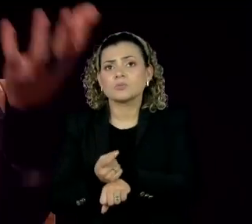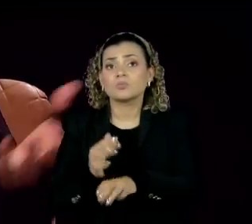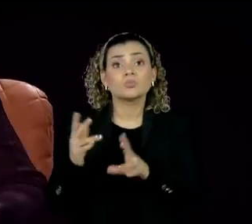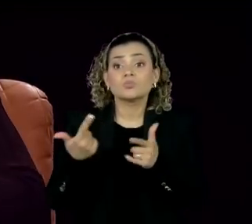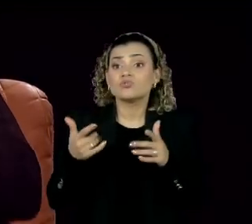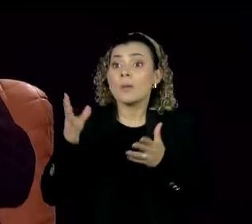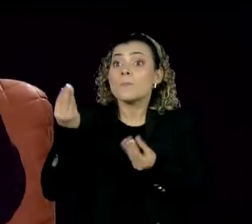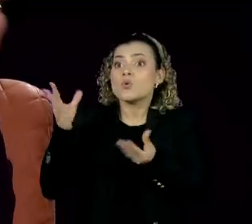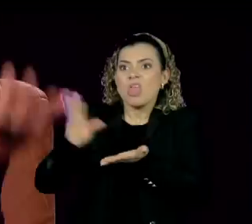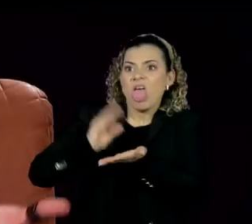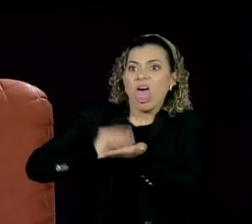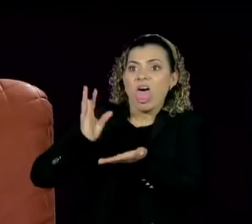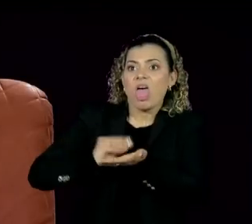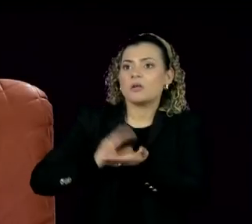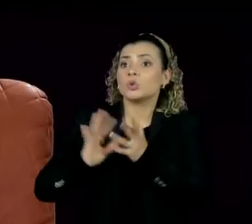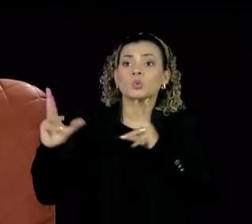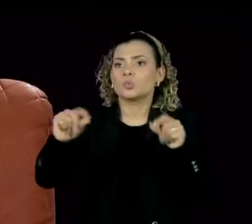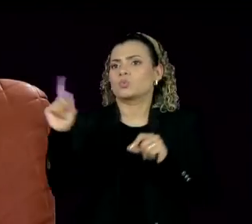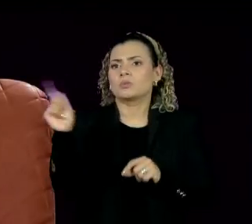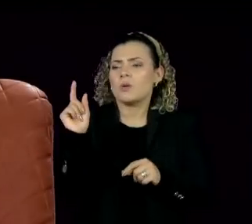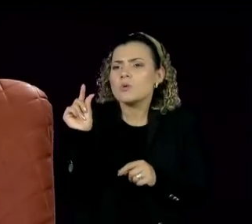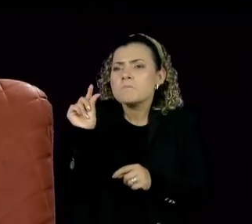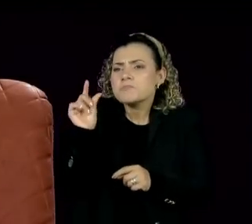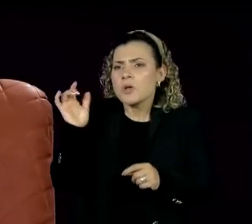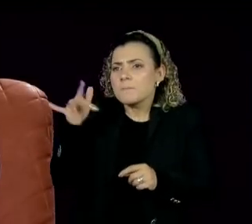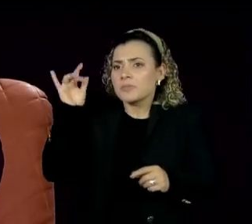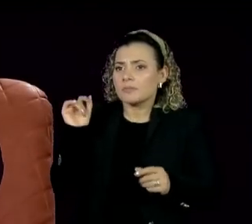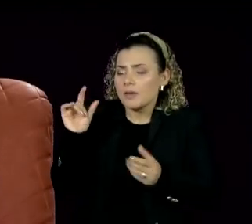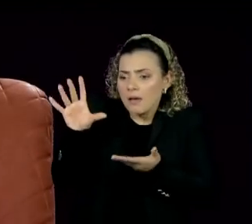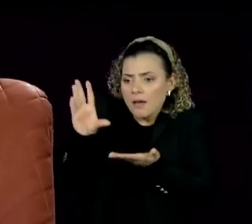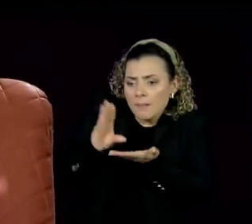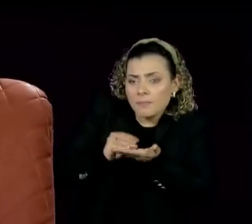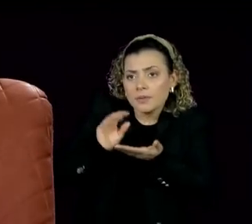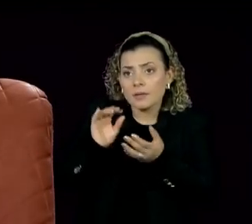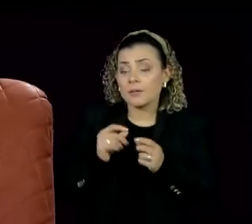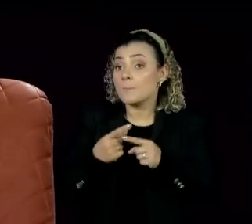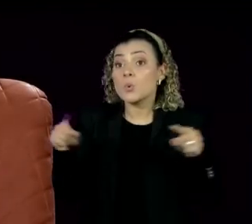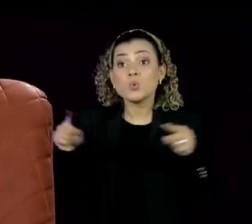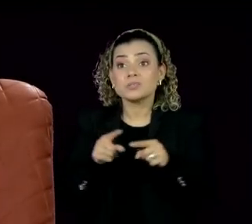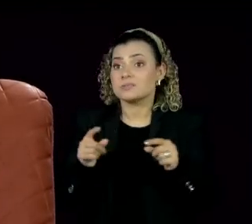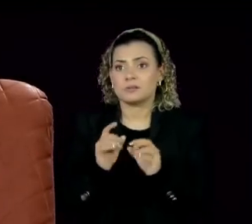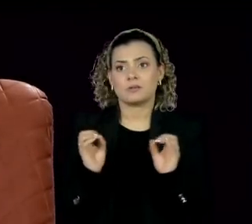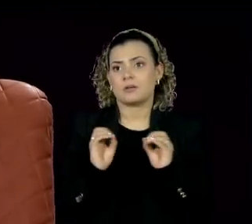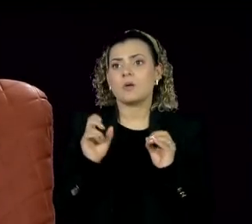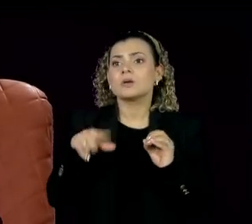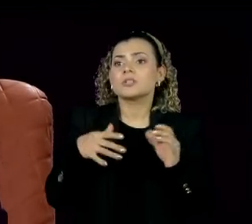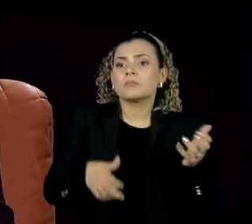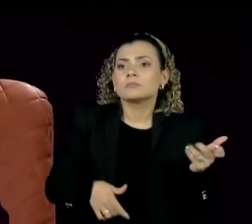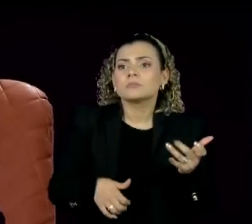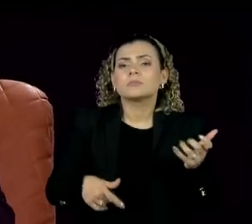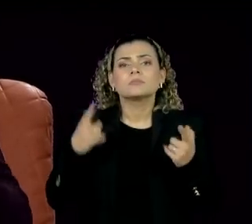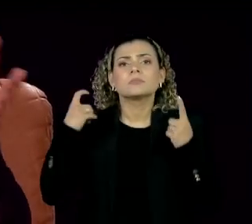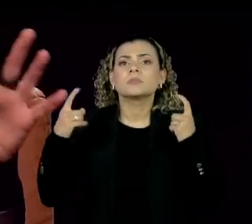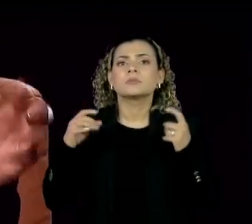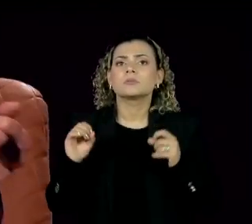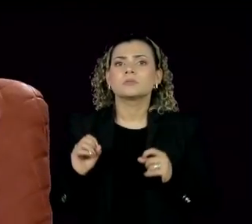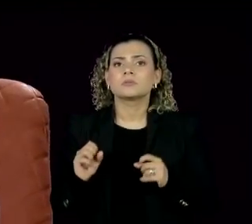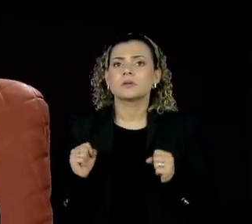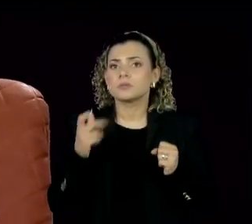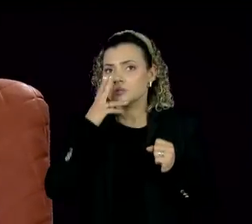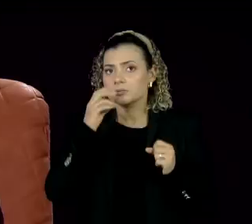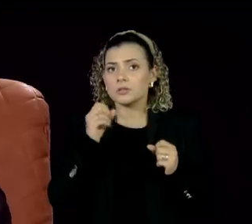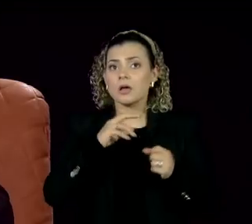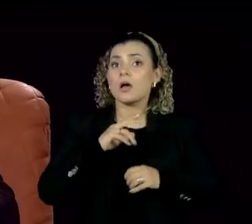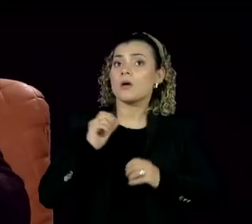assim, grandes samples, sabe? Não tinha trechos de músicas dos outros, eram Uhul, do